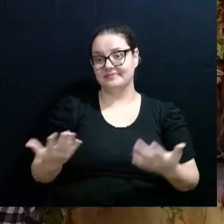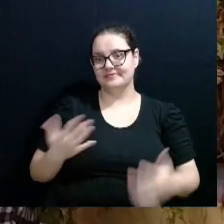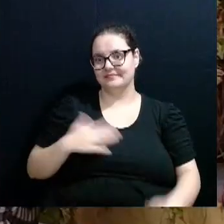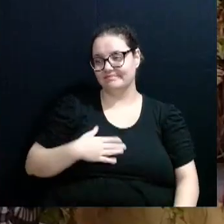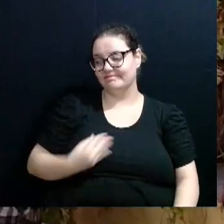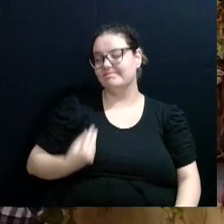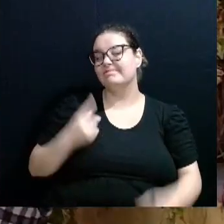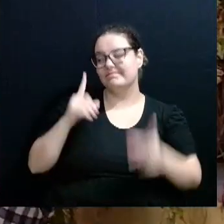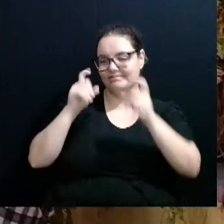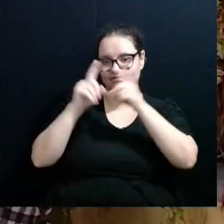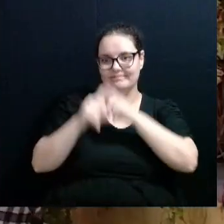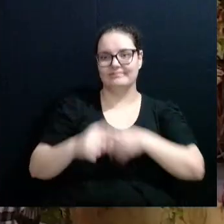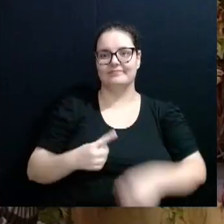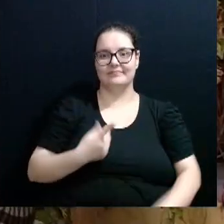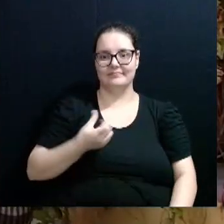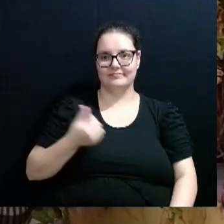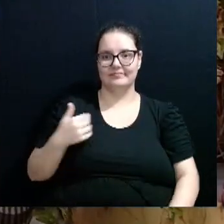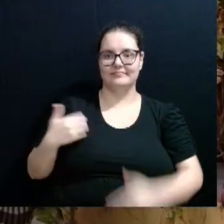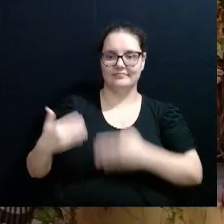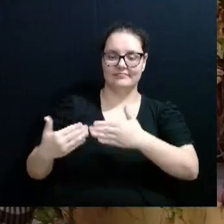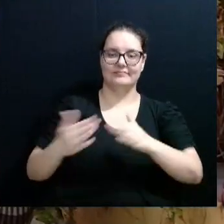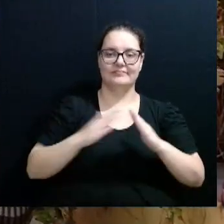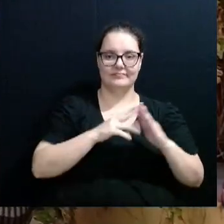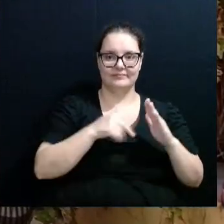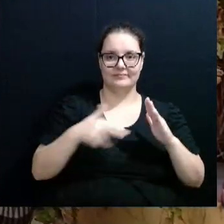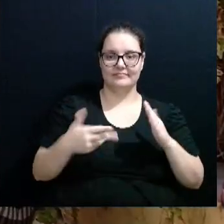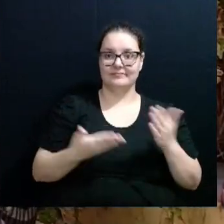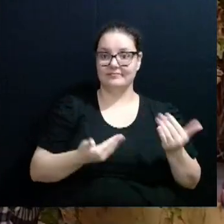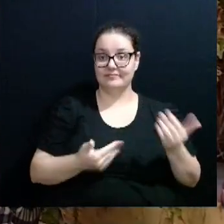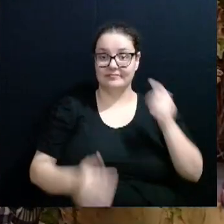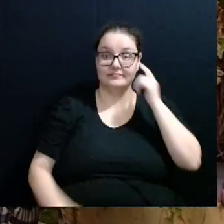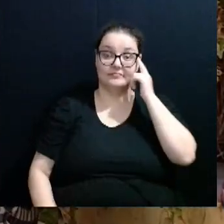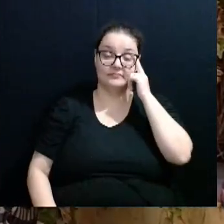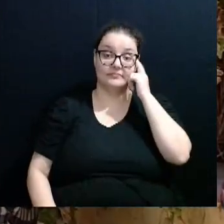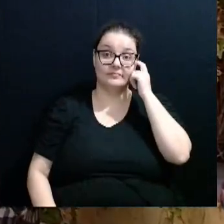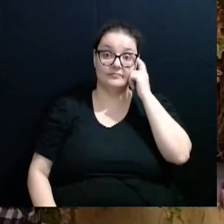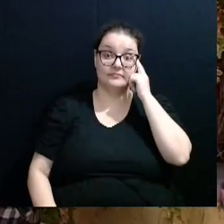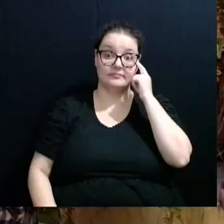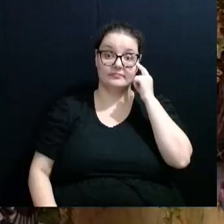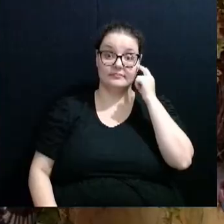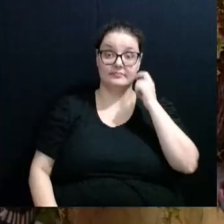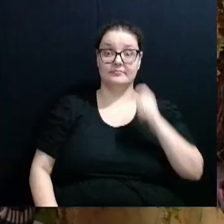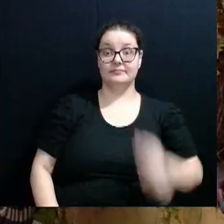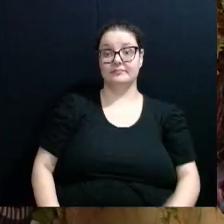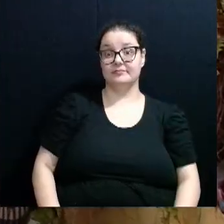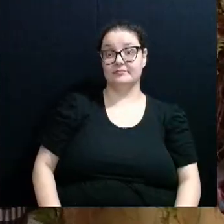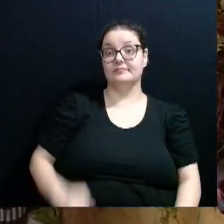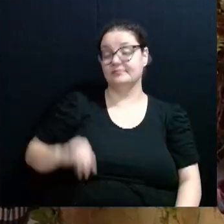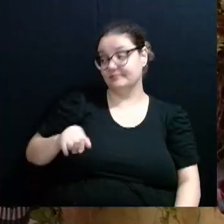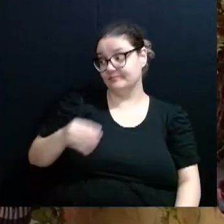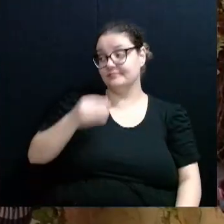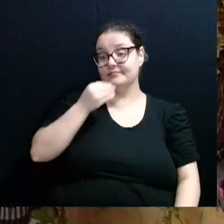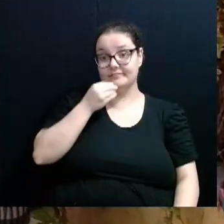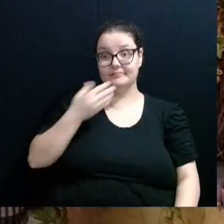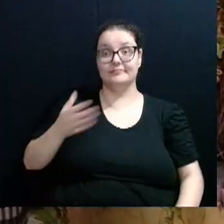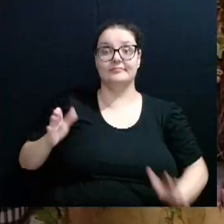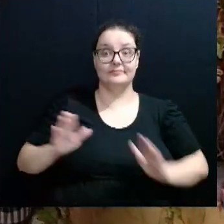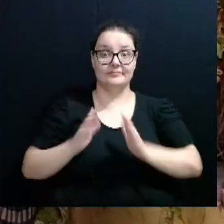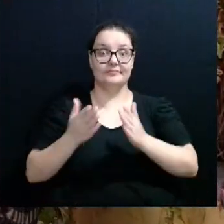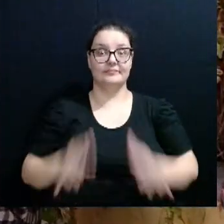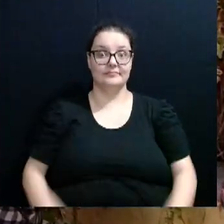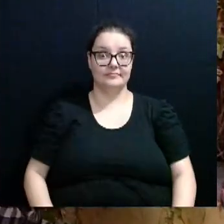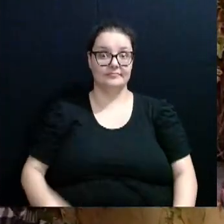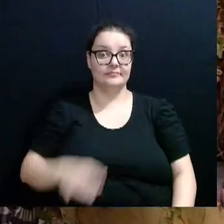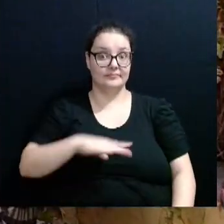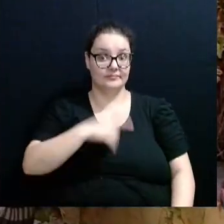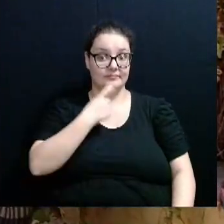meus 16 anos, saí de casa bem nova. Então, eu vi uma oportunidade bem grande quando eu vim pra cá. Você é de Campinas ou não?